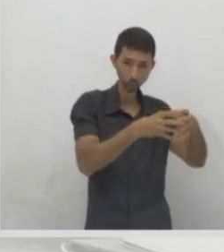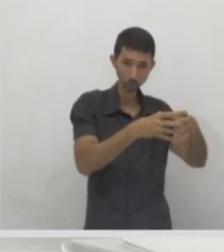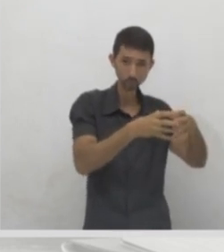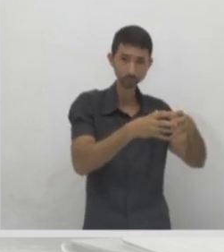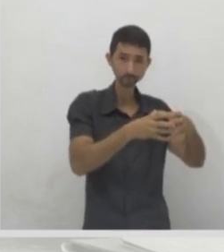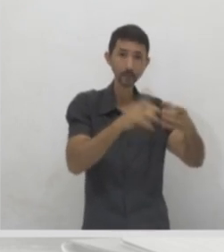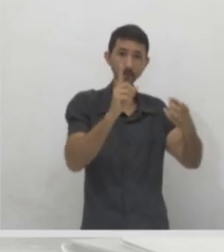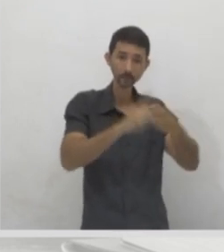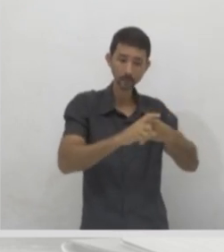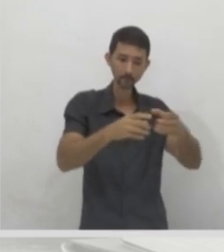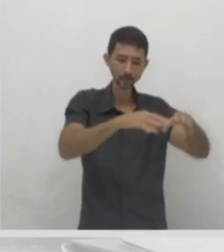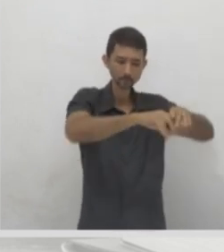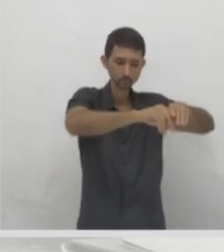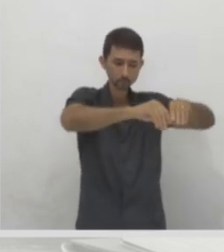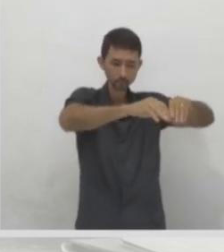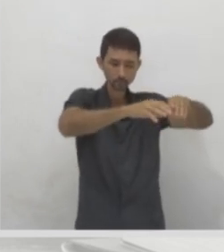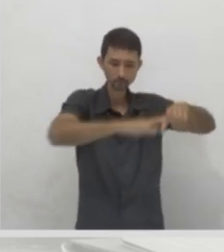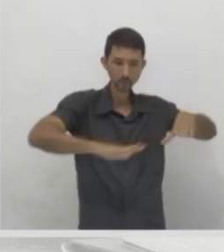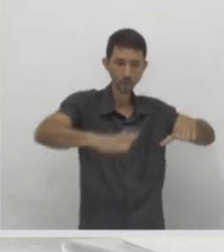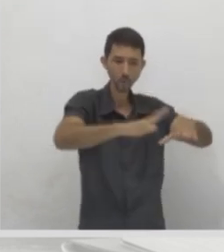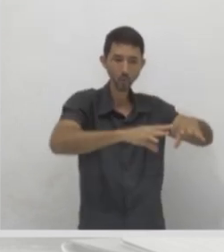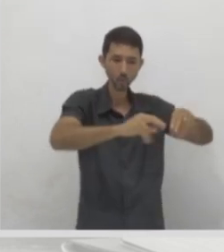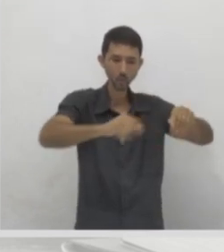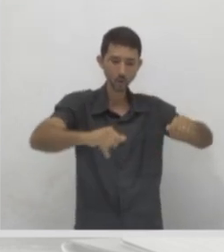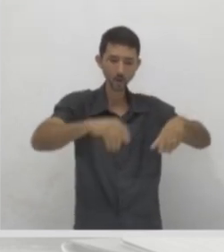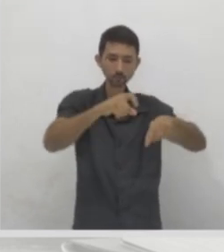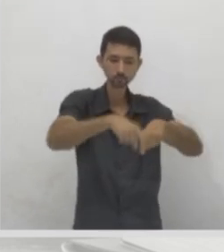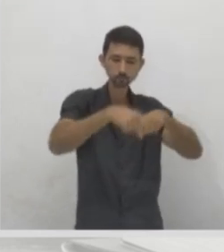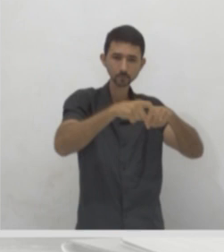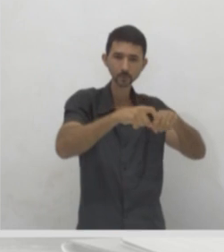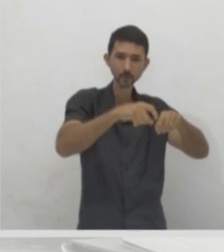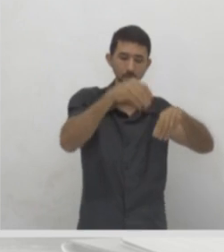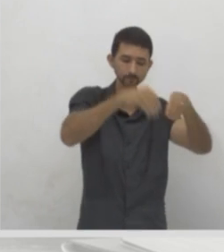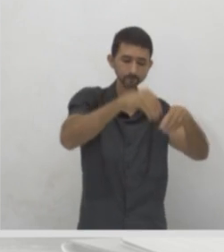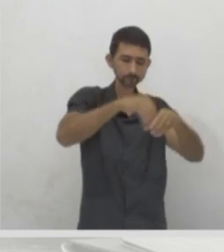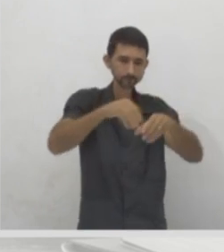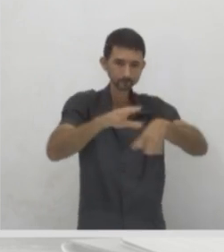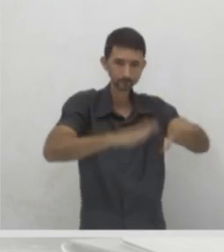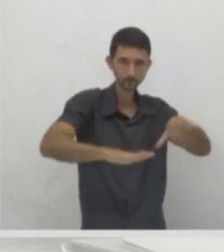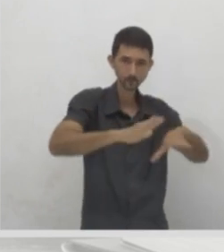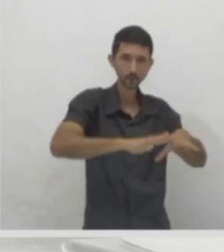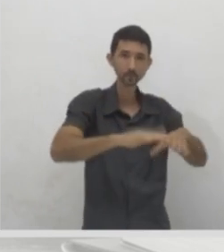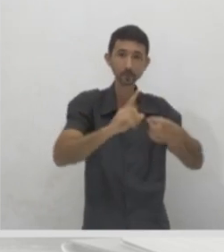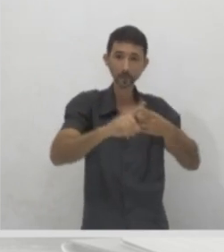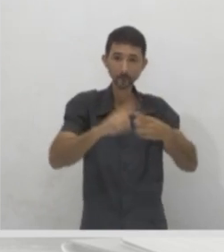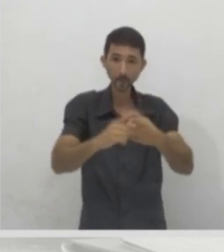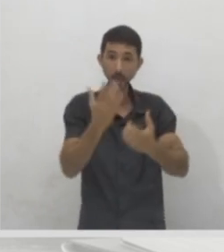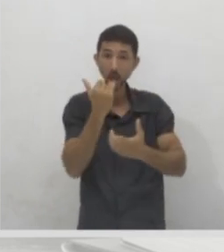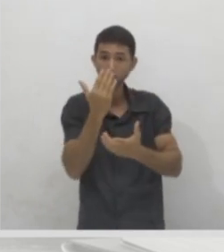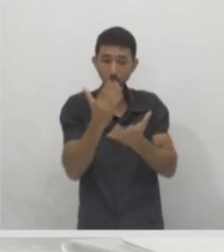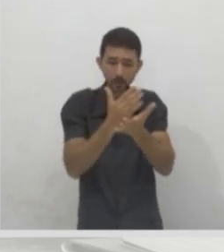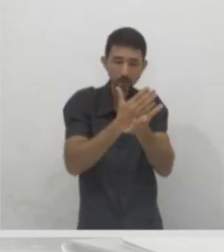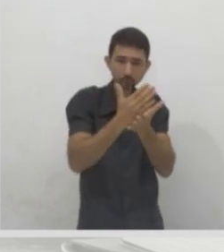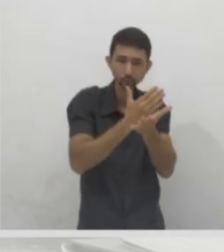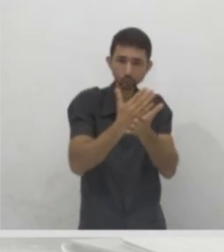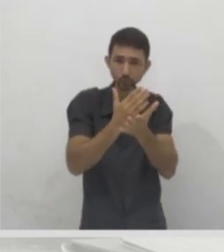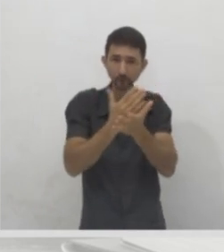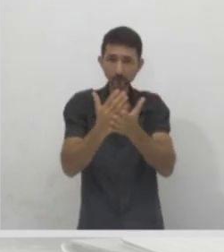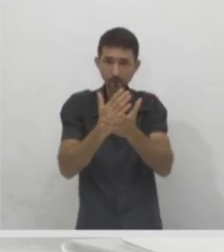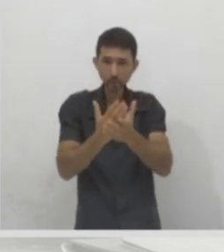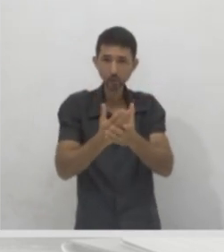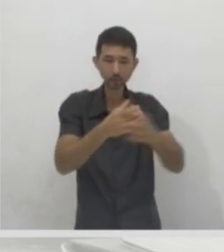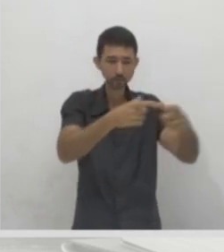terra também era coletiva, e os frutos do trabalho eram divididos de forma igualitária entre os membros